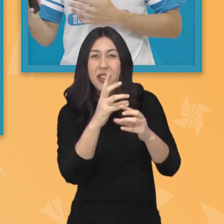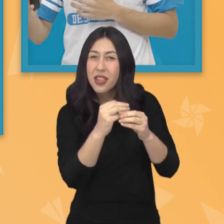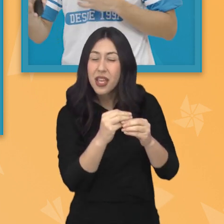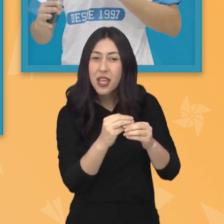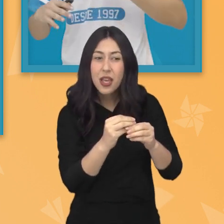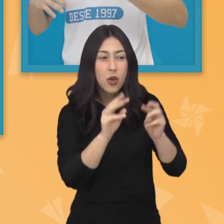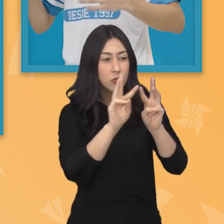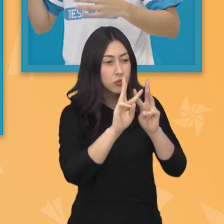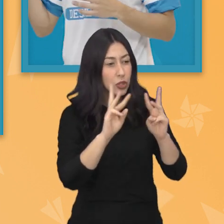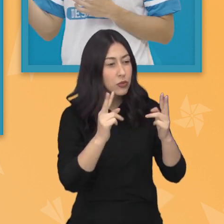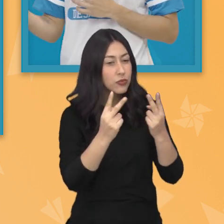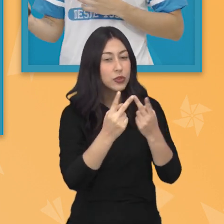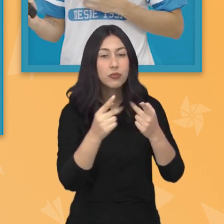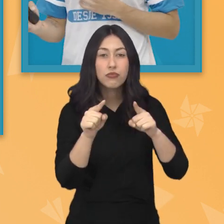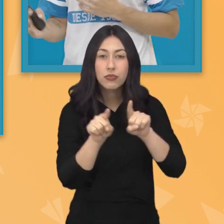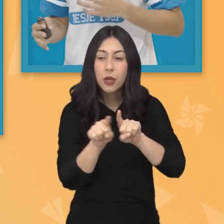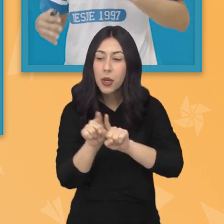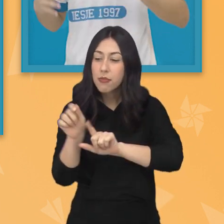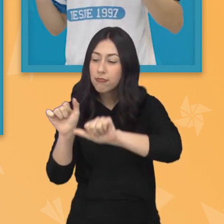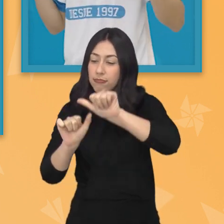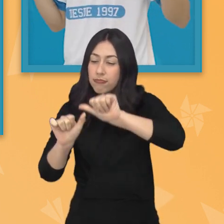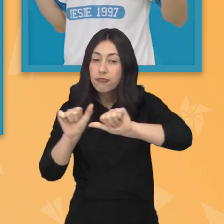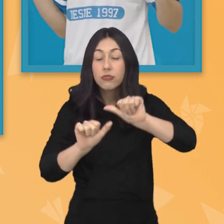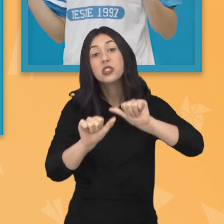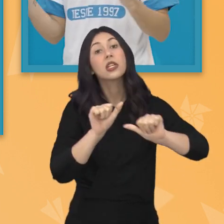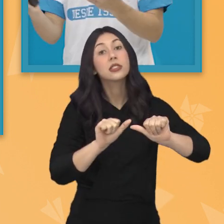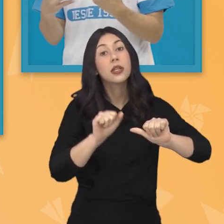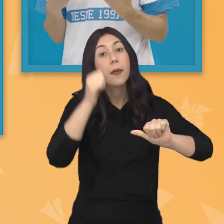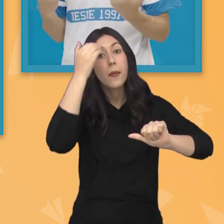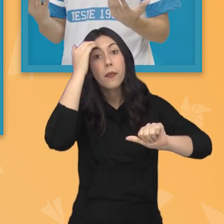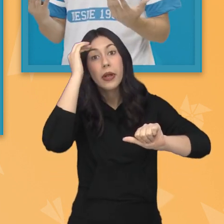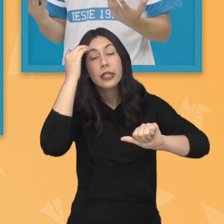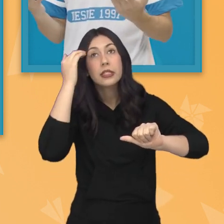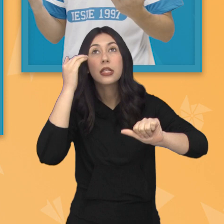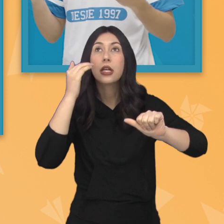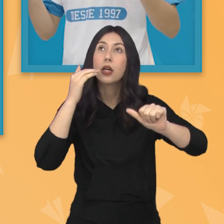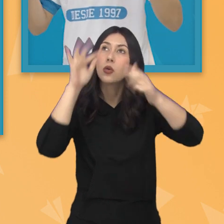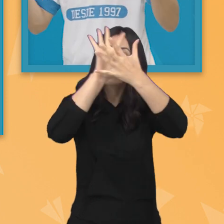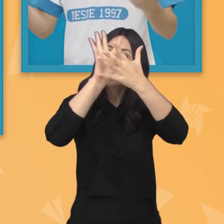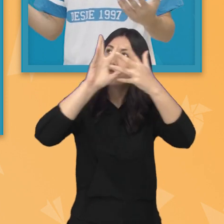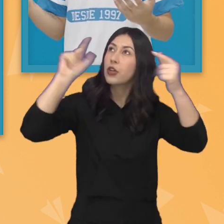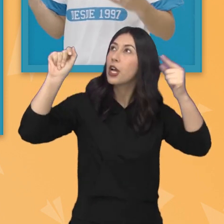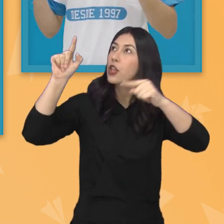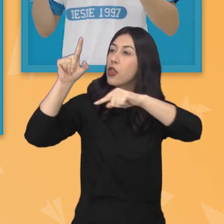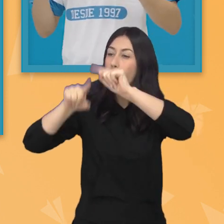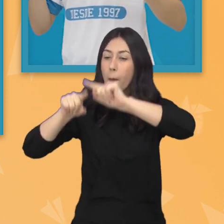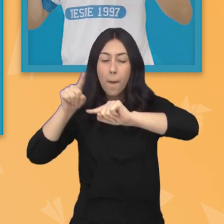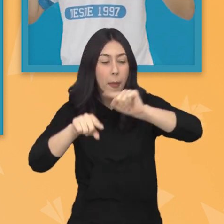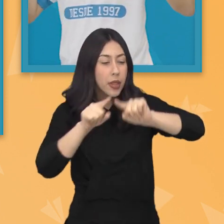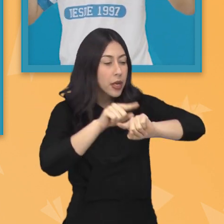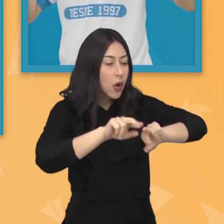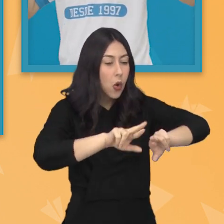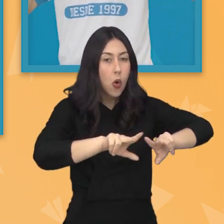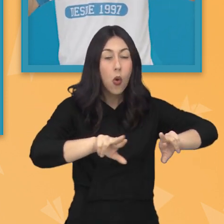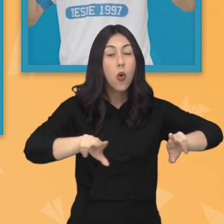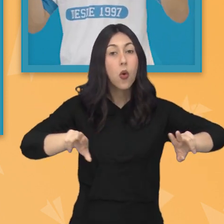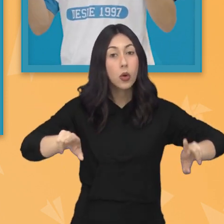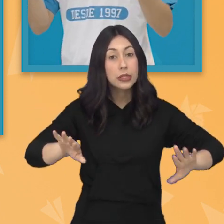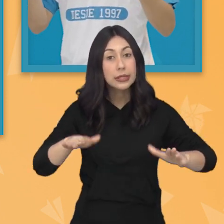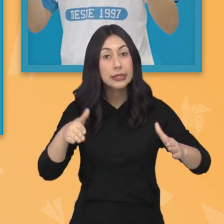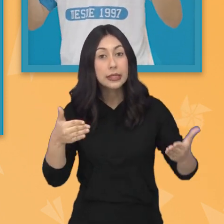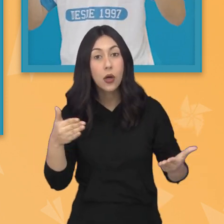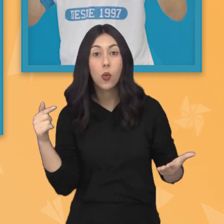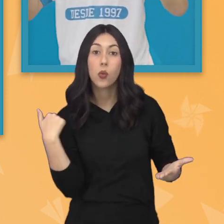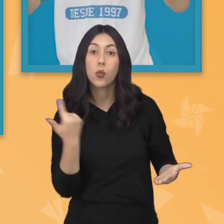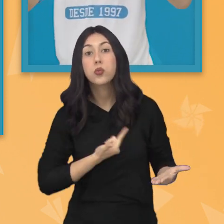fenômenos que estudamos nas ciências exatas é para a gente entender o universo que compõe onde a gente vive. E dessa maneira a gente consegue,